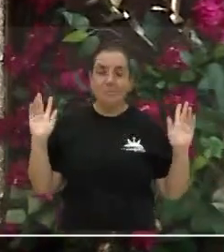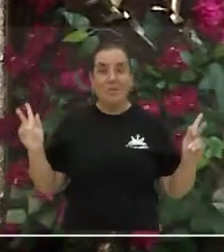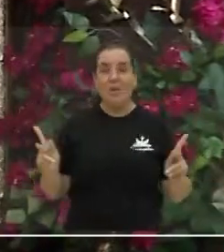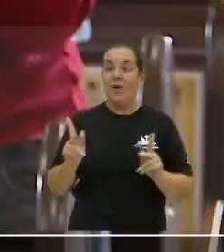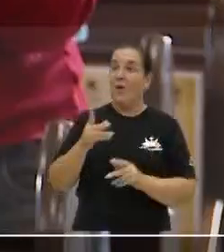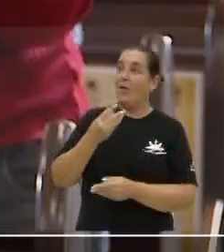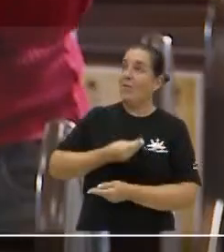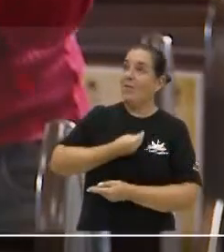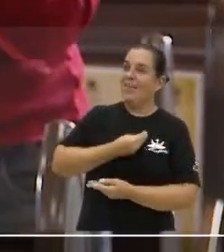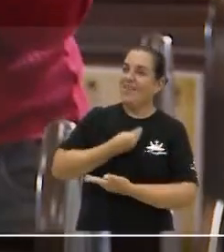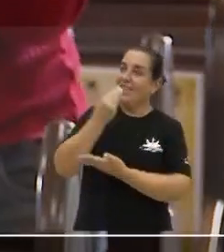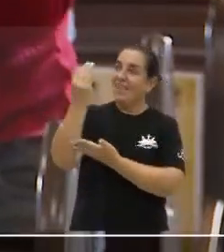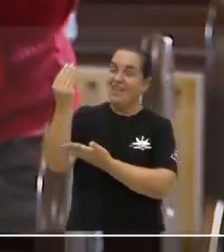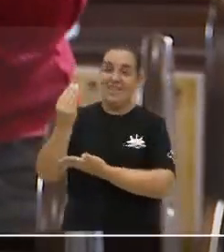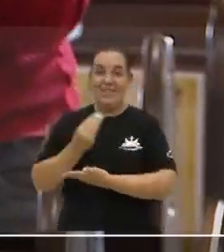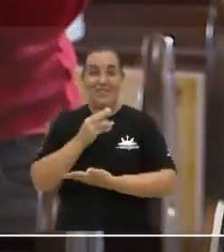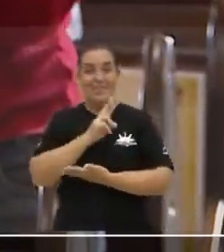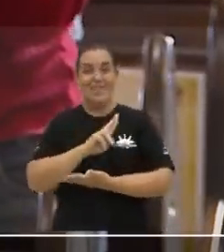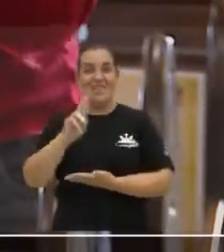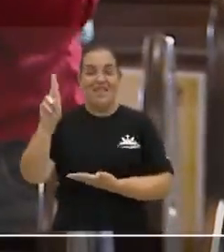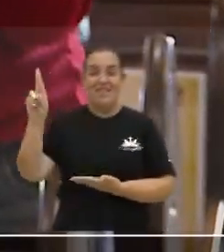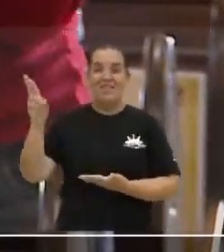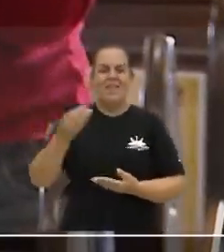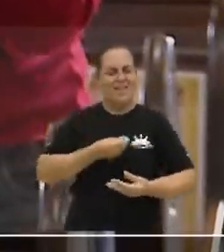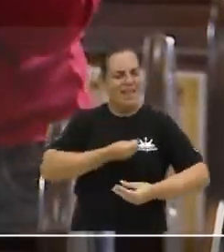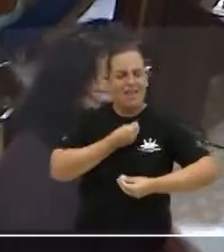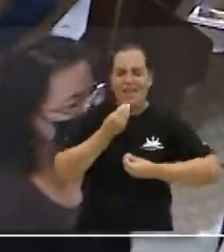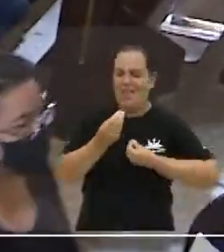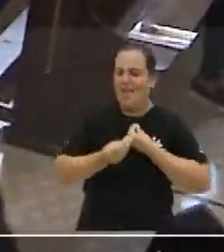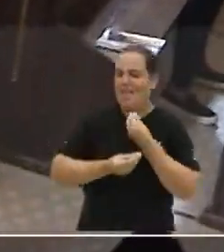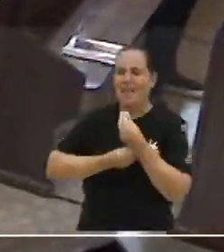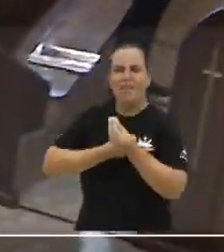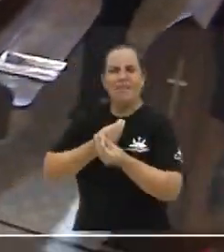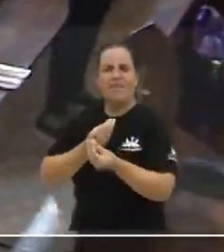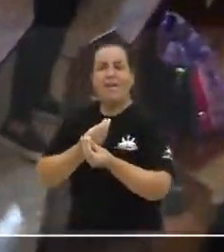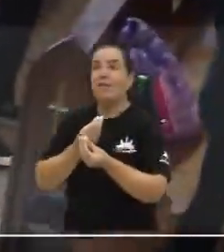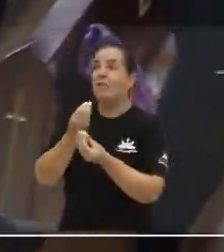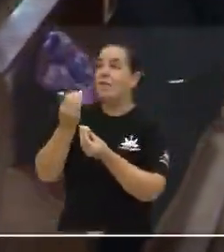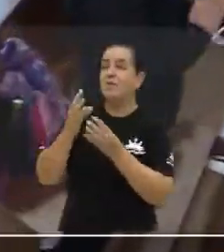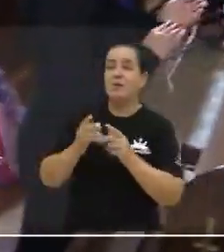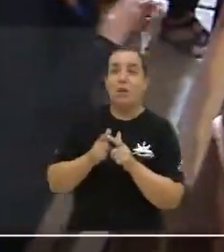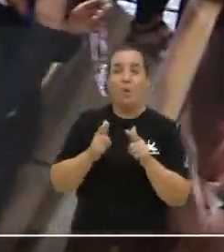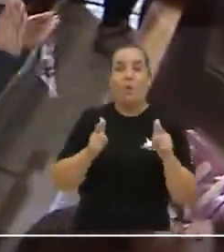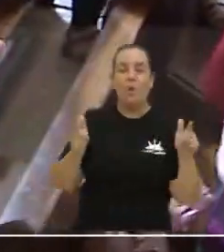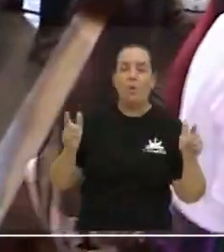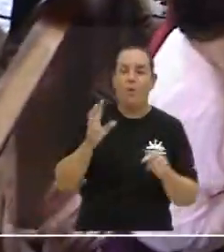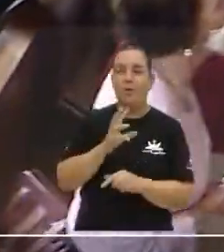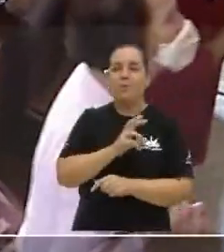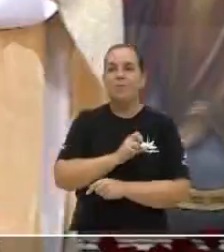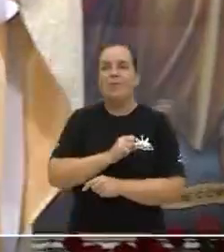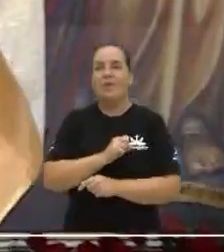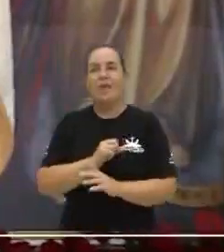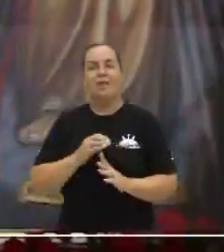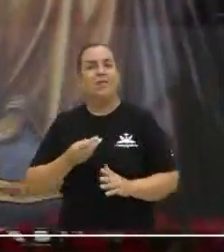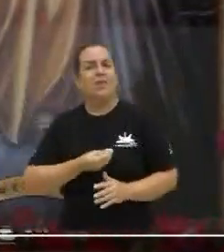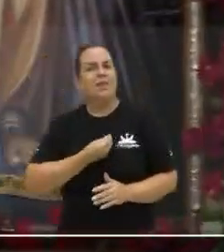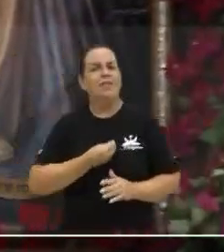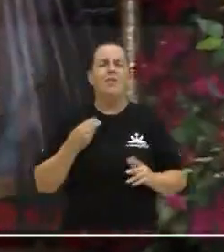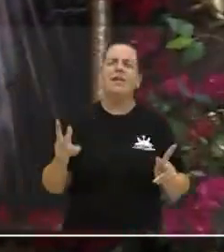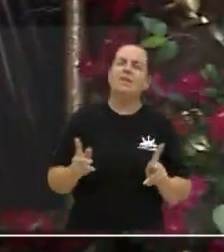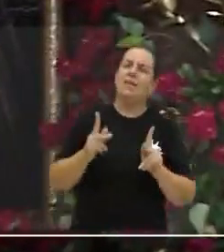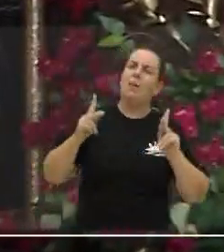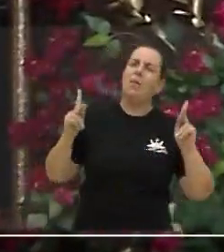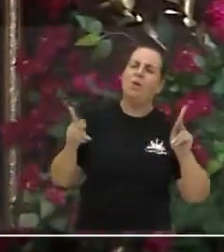do Senhor. É vida que brota da vida, é fruto que cresce do amor, é vida